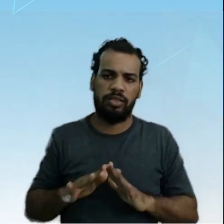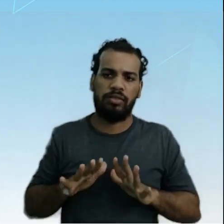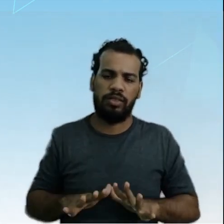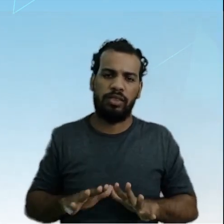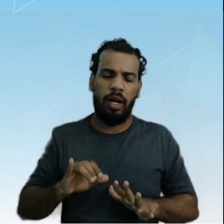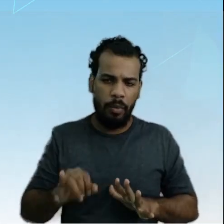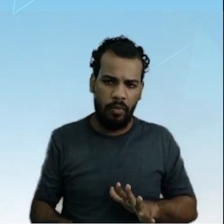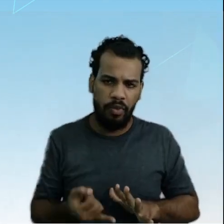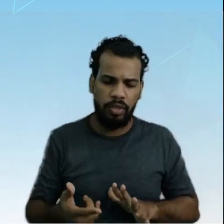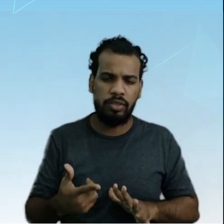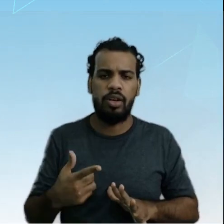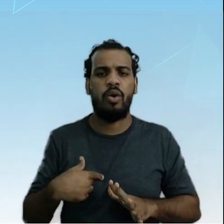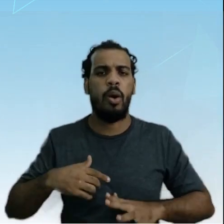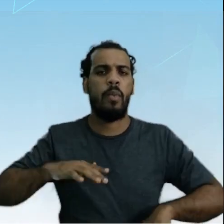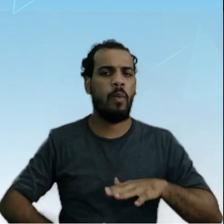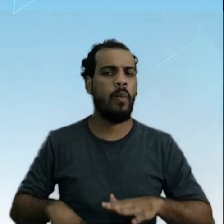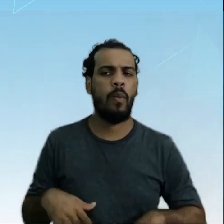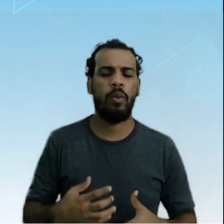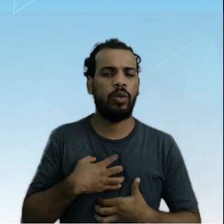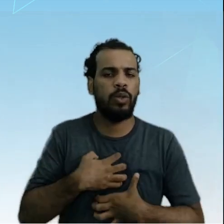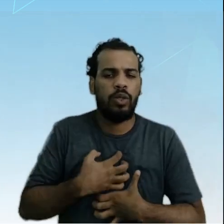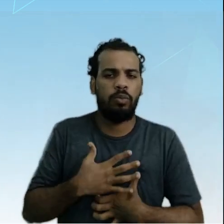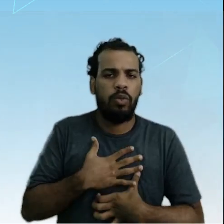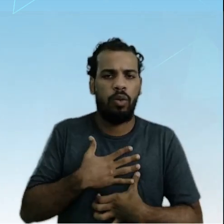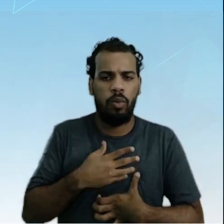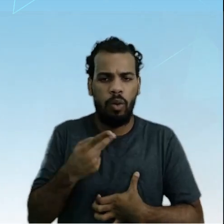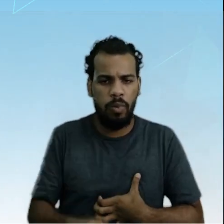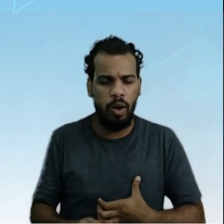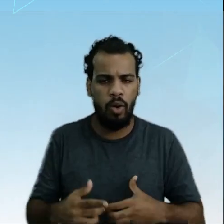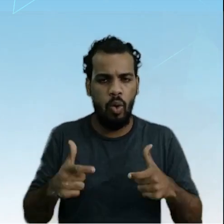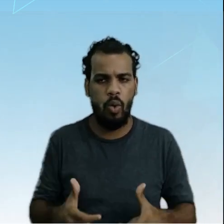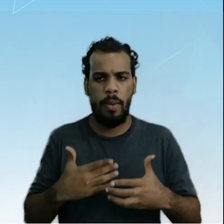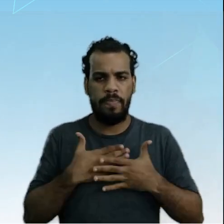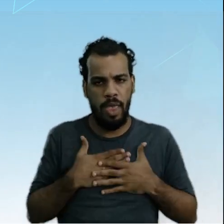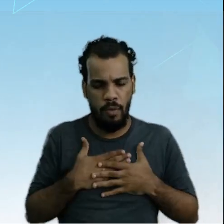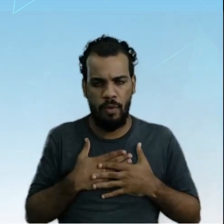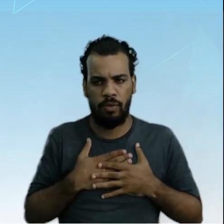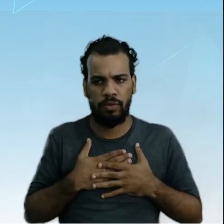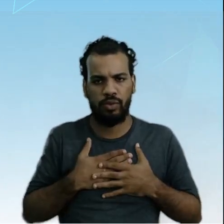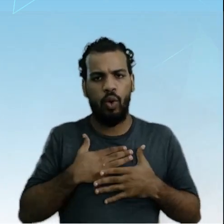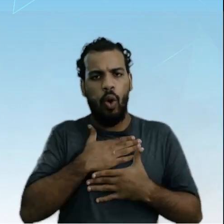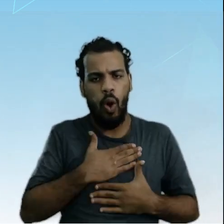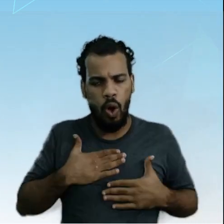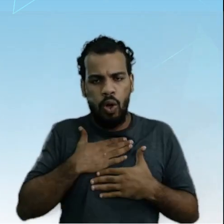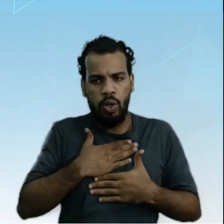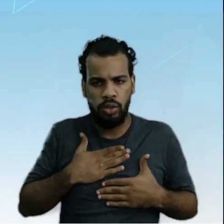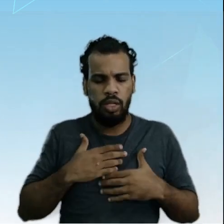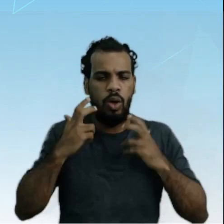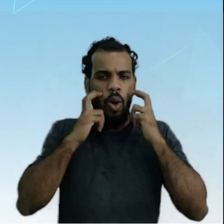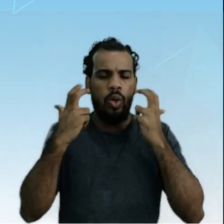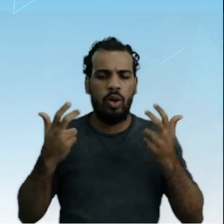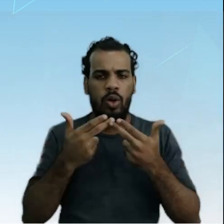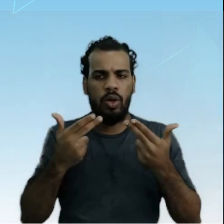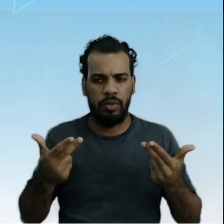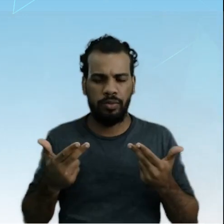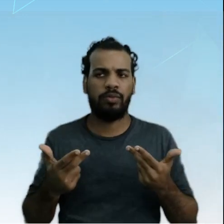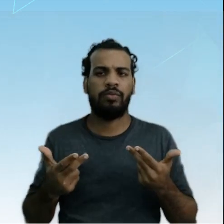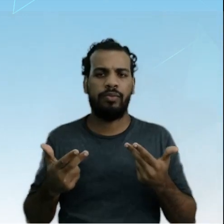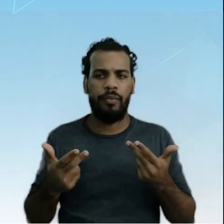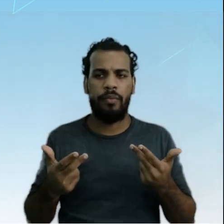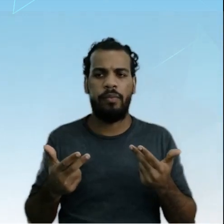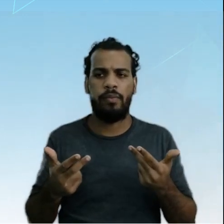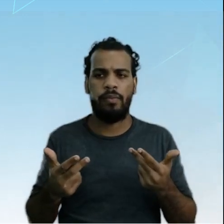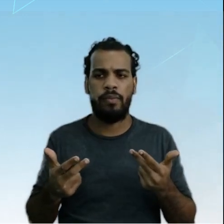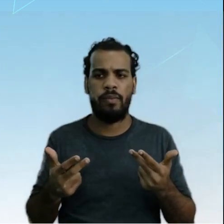suas raízes. O batuque é a raiz da terra, é a manifestação cultural, é não deixar